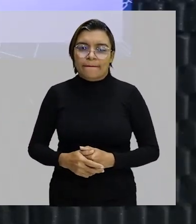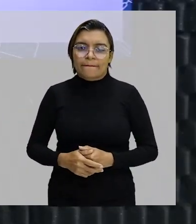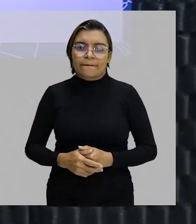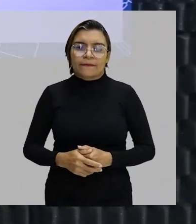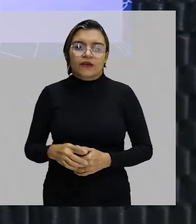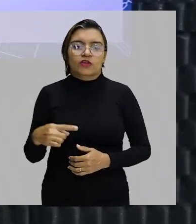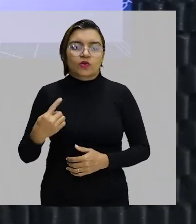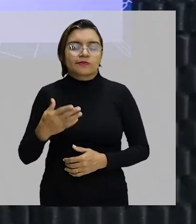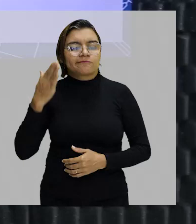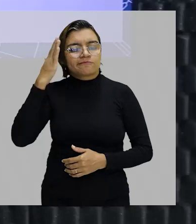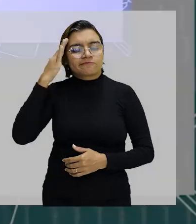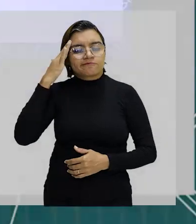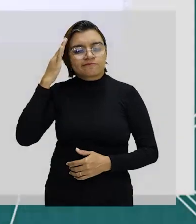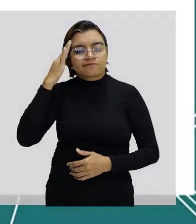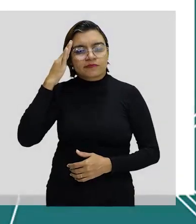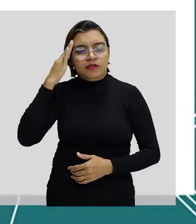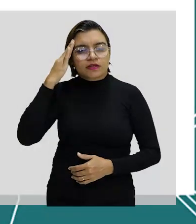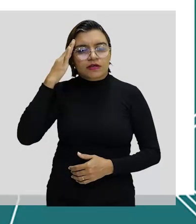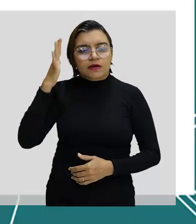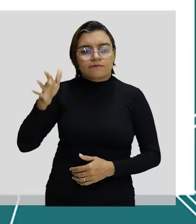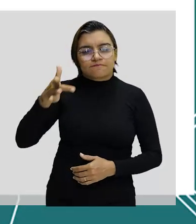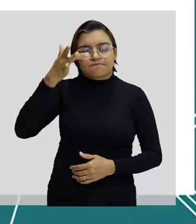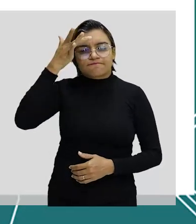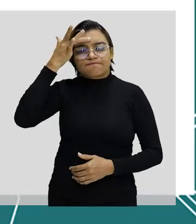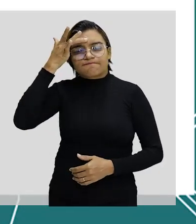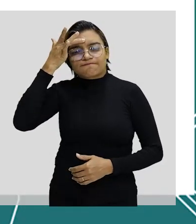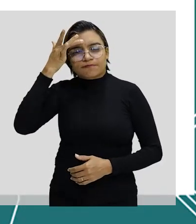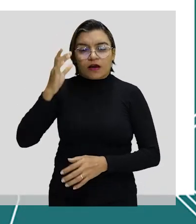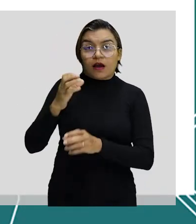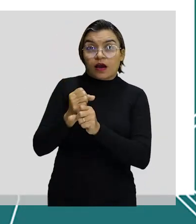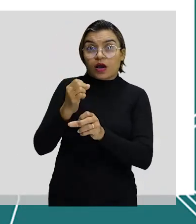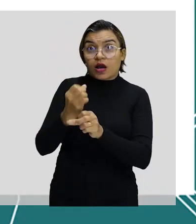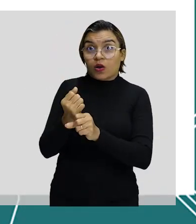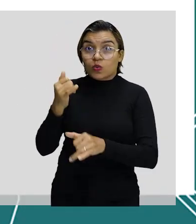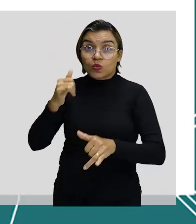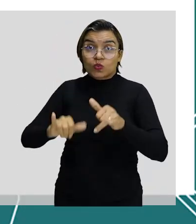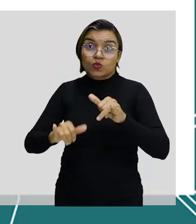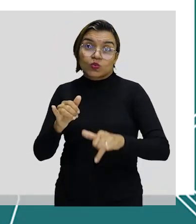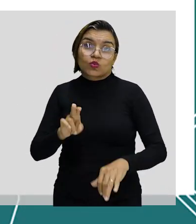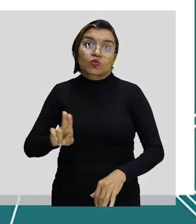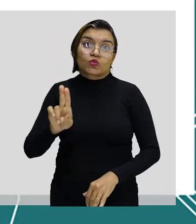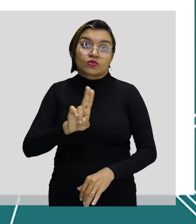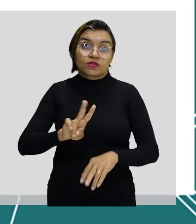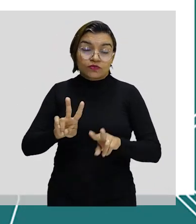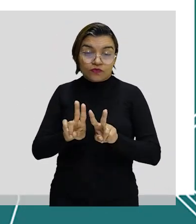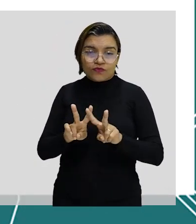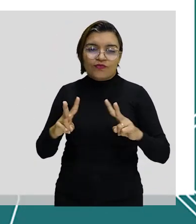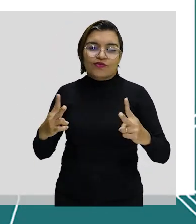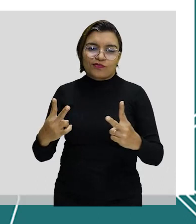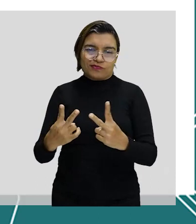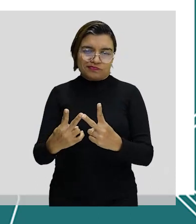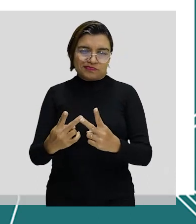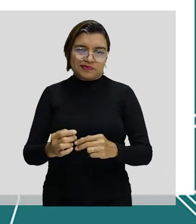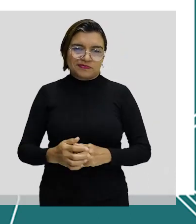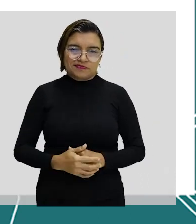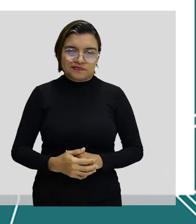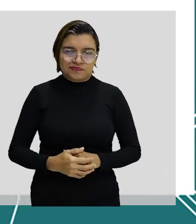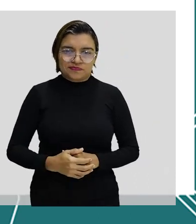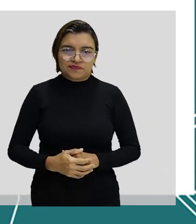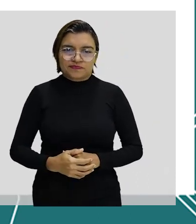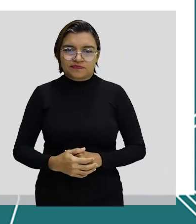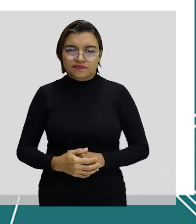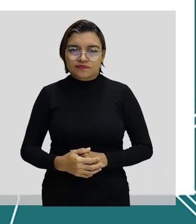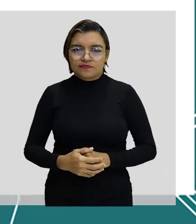sedimentar de uma vez esse cálculo estequiométrico utilizando volume. Tudo bem? Olha só,